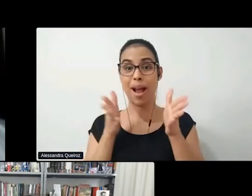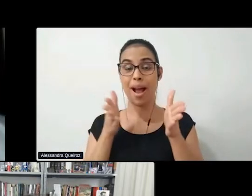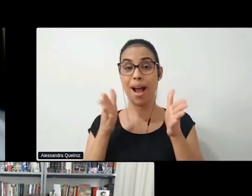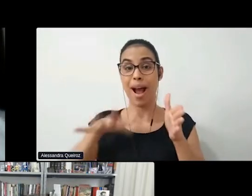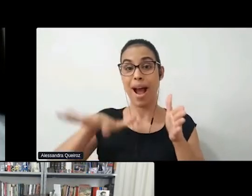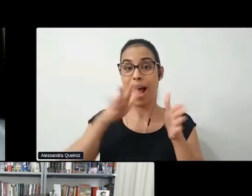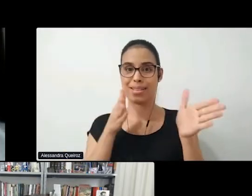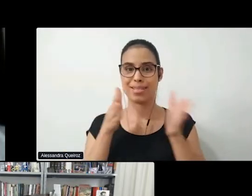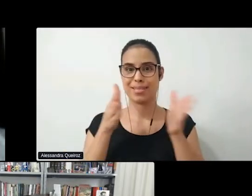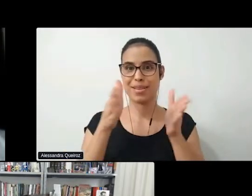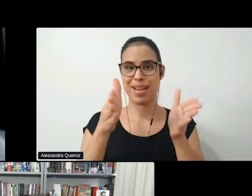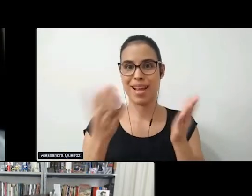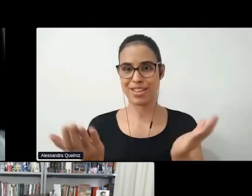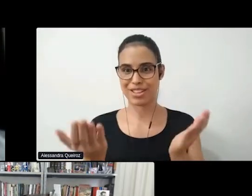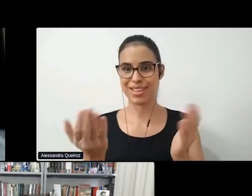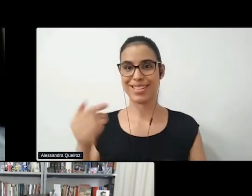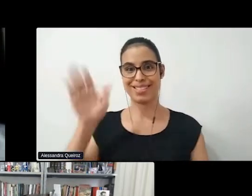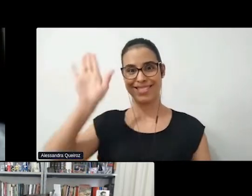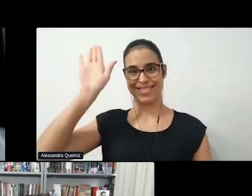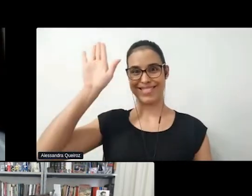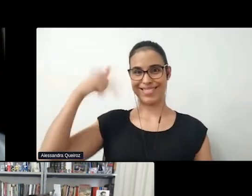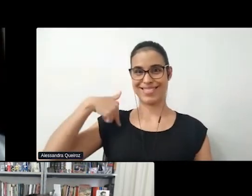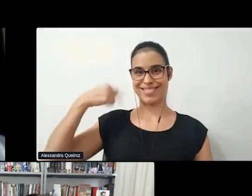Eu volto pela ordem alfabética.